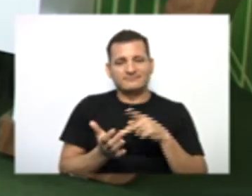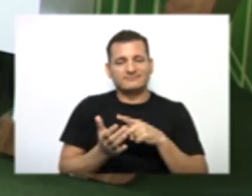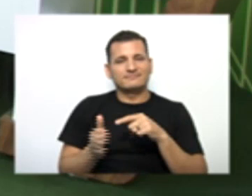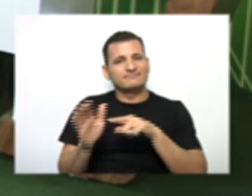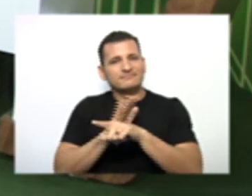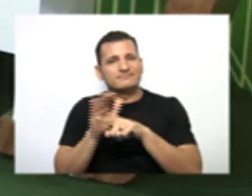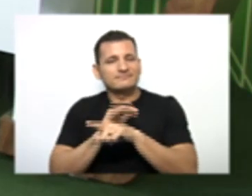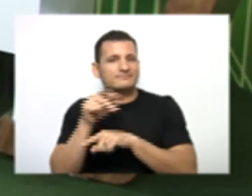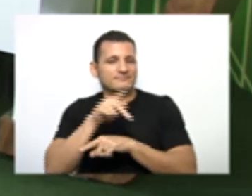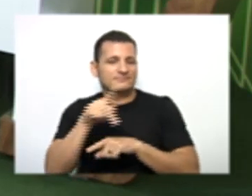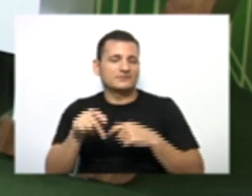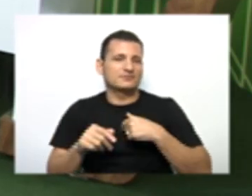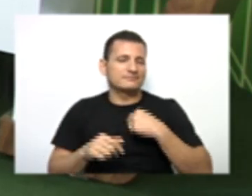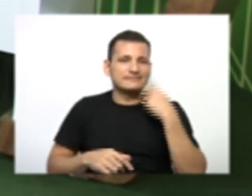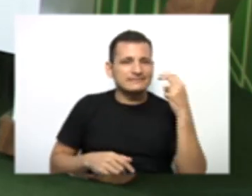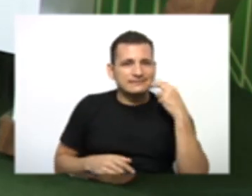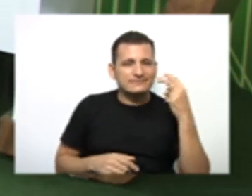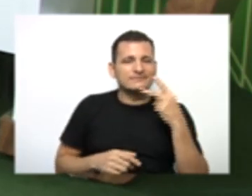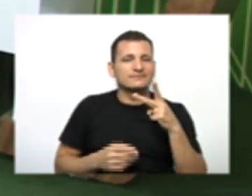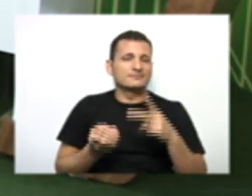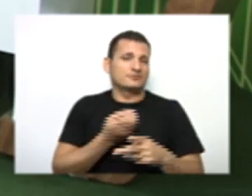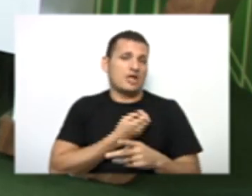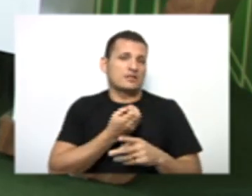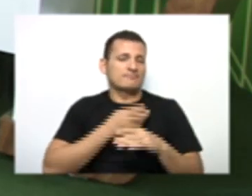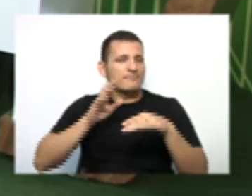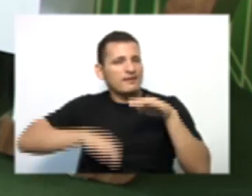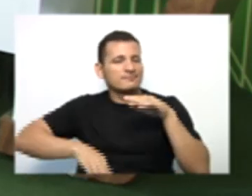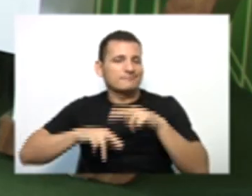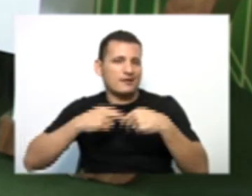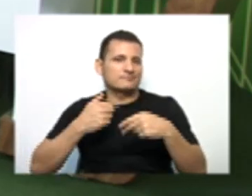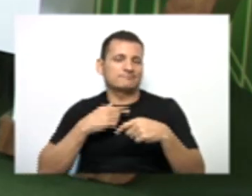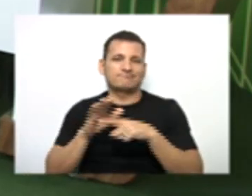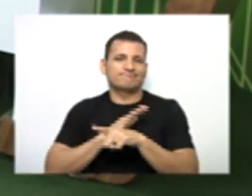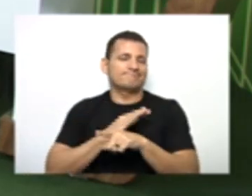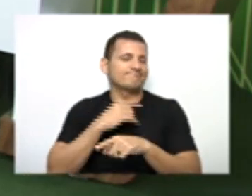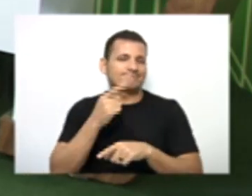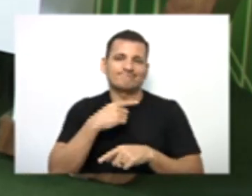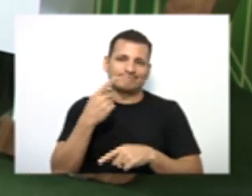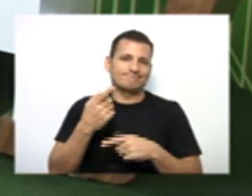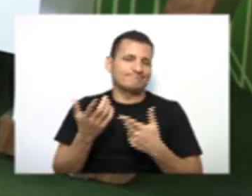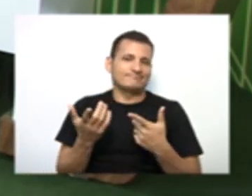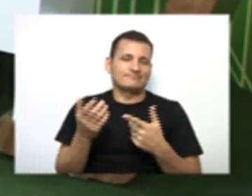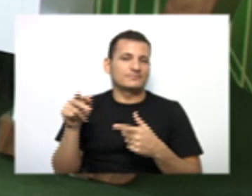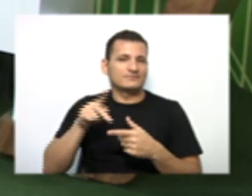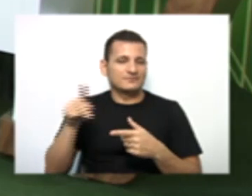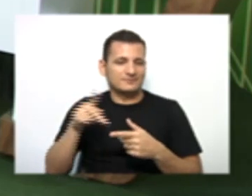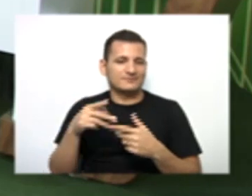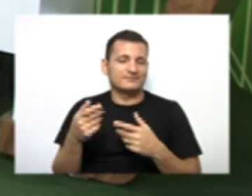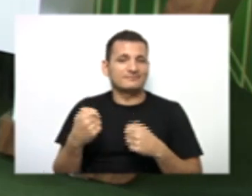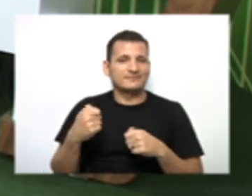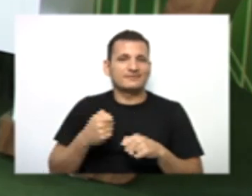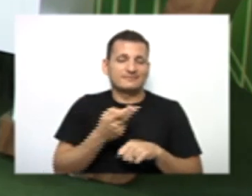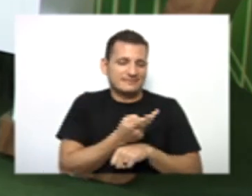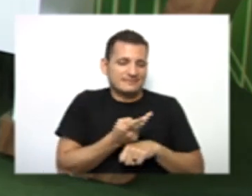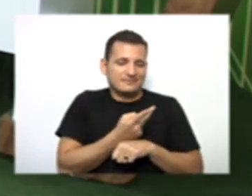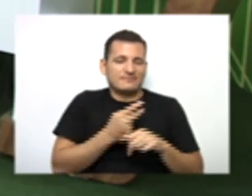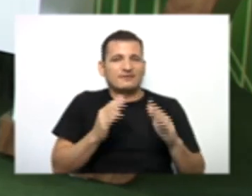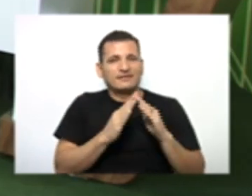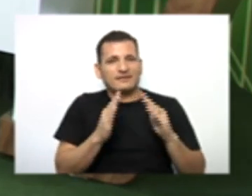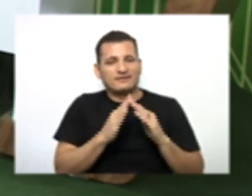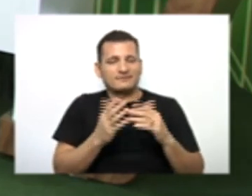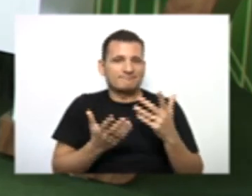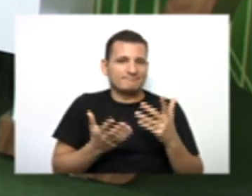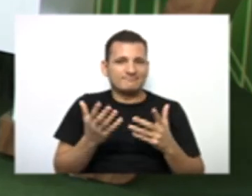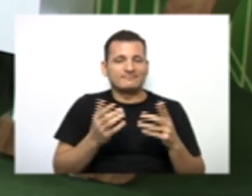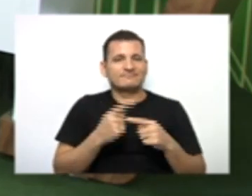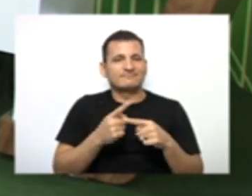perguntar do professor. Sempre fui acanhado, sempre tirei notas baixas por causa disso. Eu não conseguia perguntar pro professor a dúvida que eu tinha. Eu tinha que ficar procurando em casa e dar um